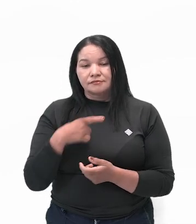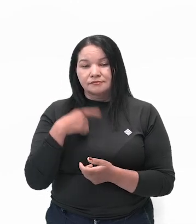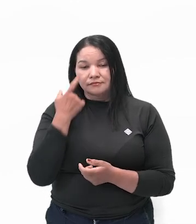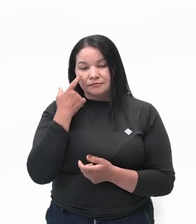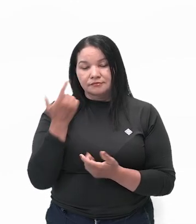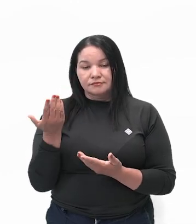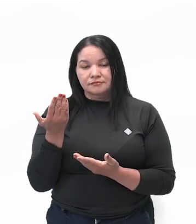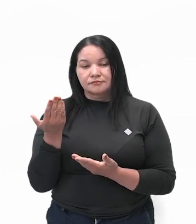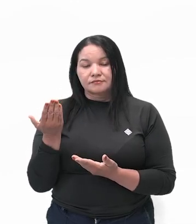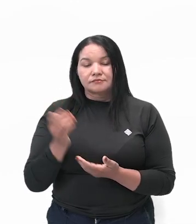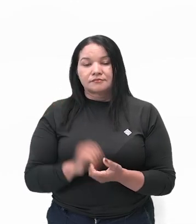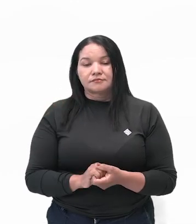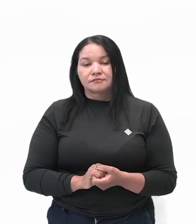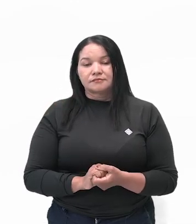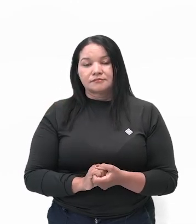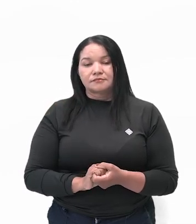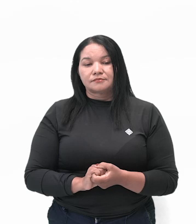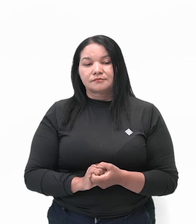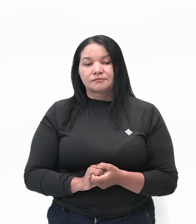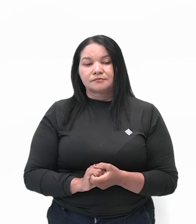impacted,